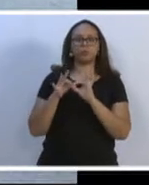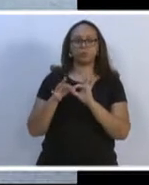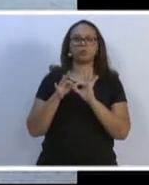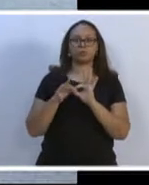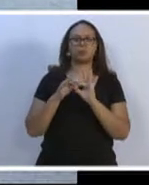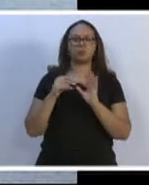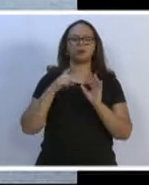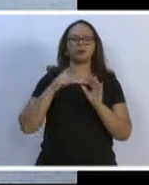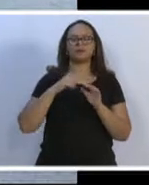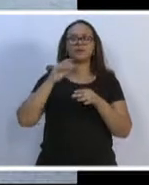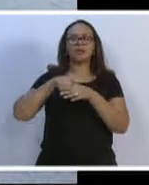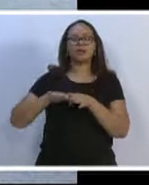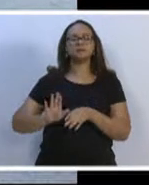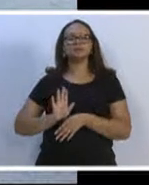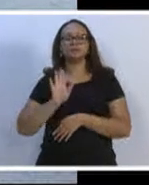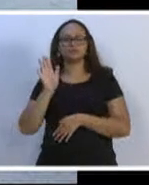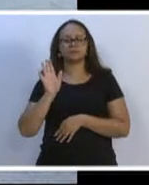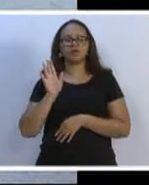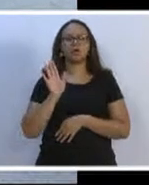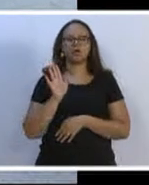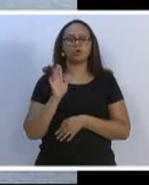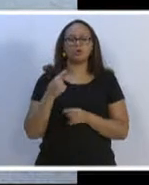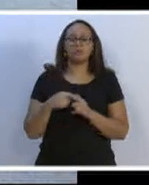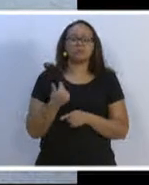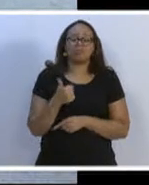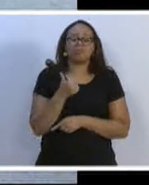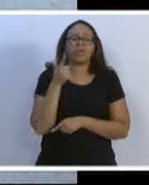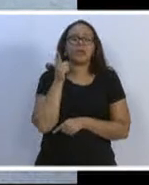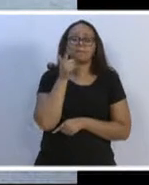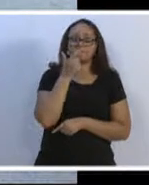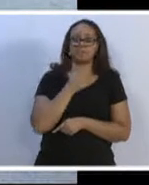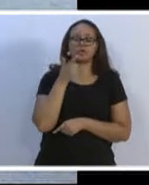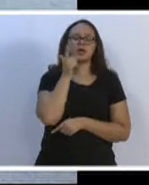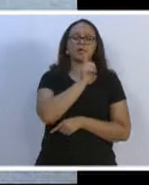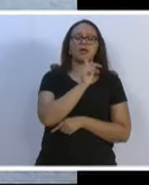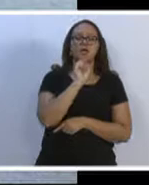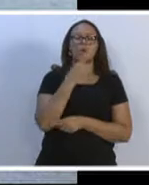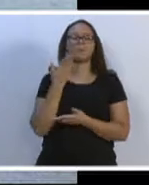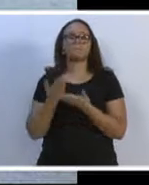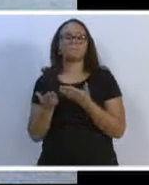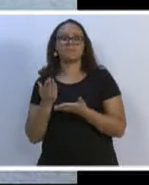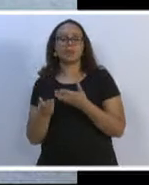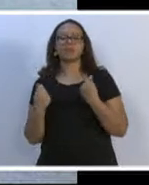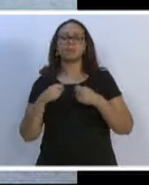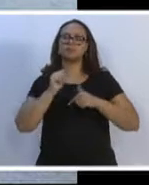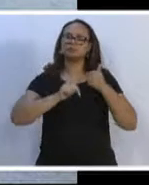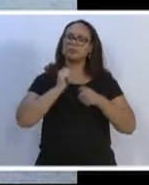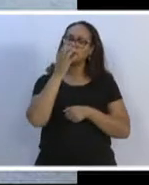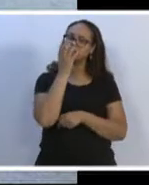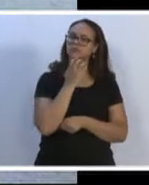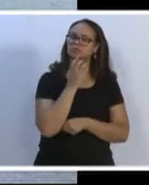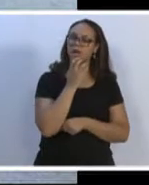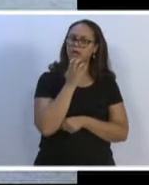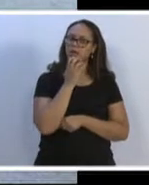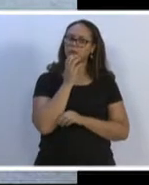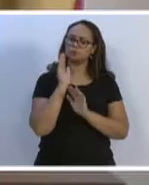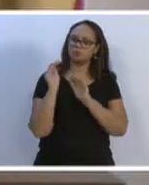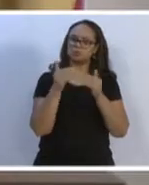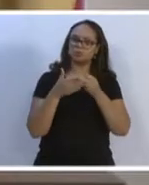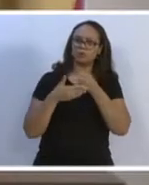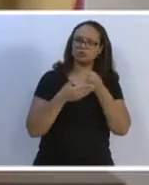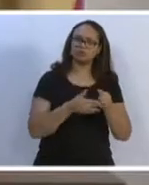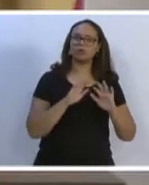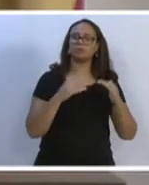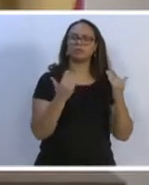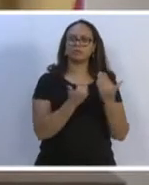eleitoral, trabalhando em prol dessa comunidade, pois não há ganhadores ou perdedores, vereador Ito, quando se quer, de fato, fazer um trabalho sério em prol da comunidade, na busca